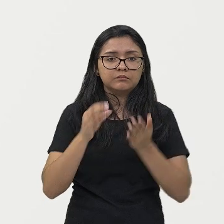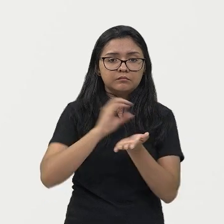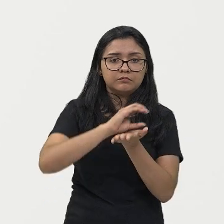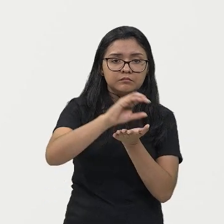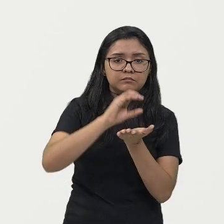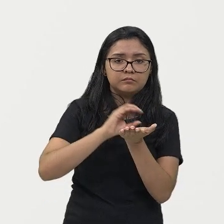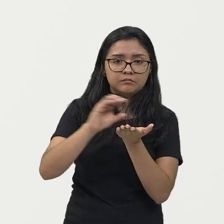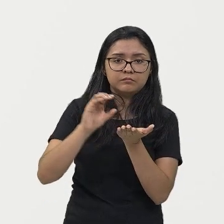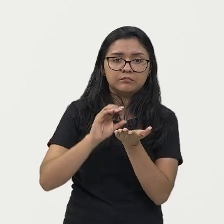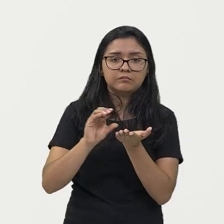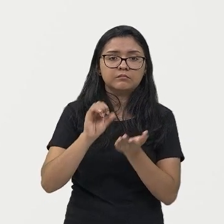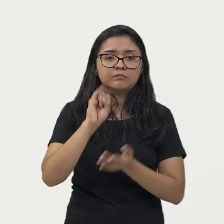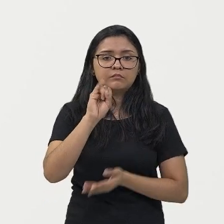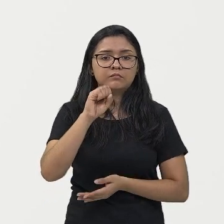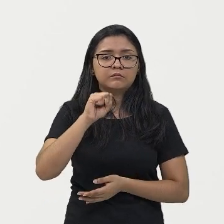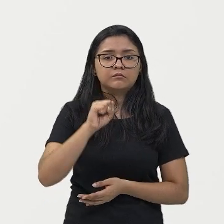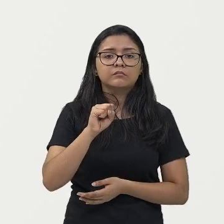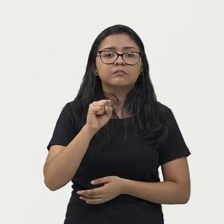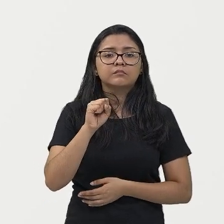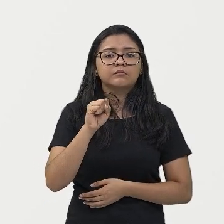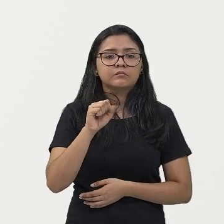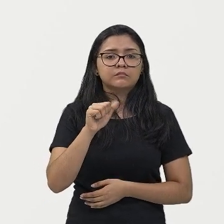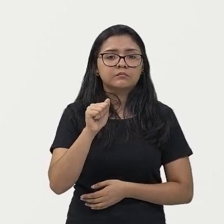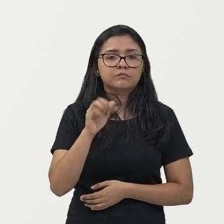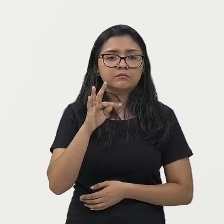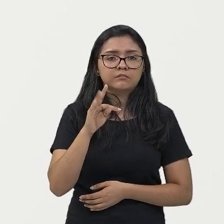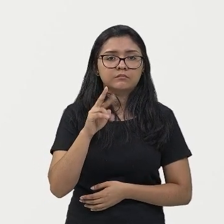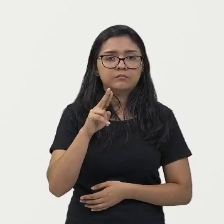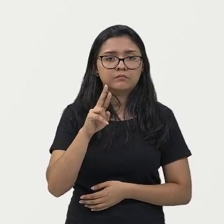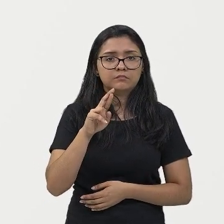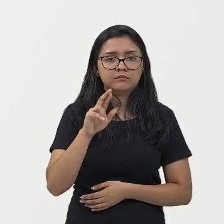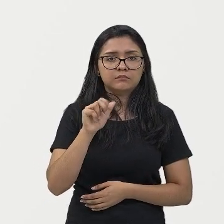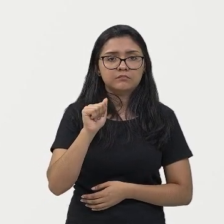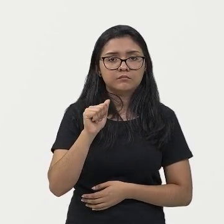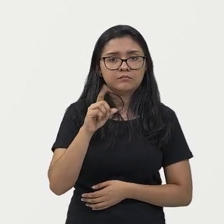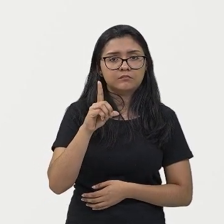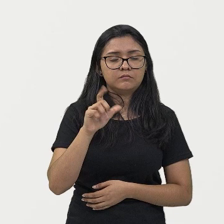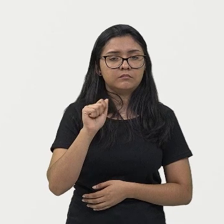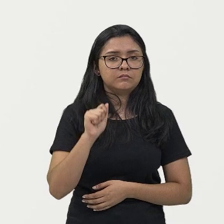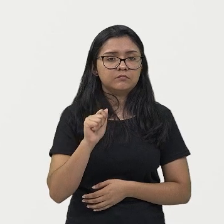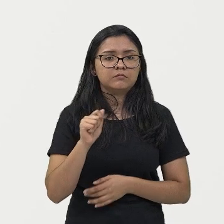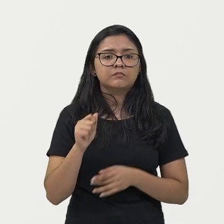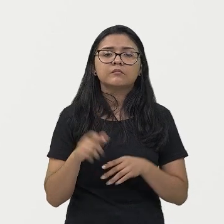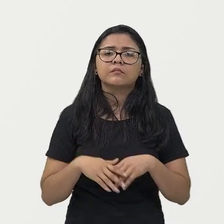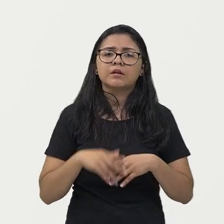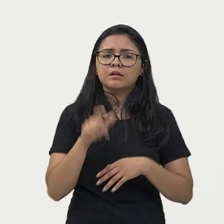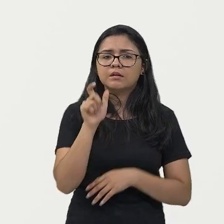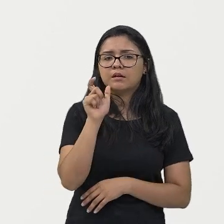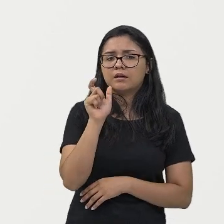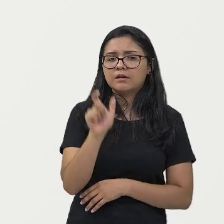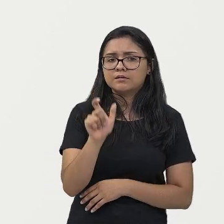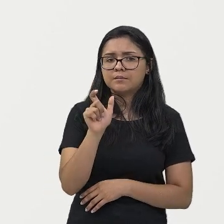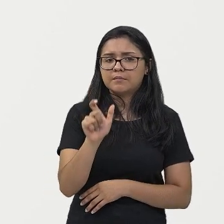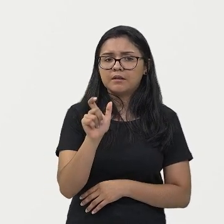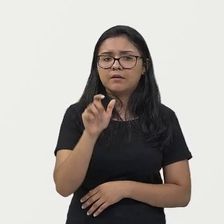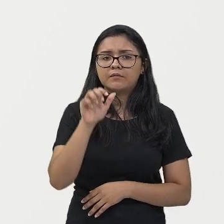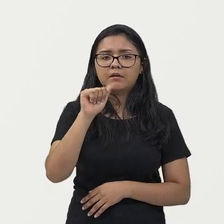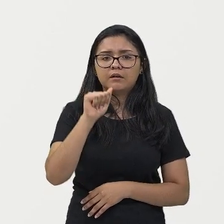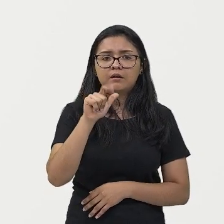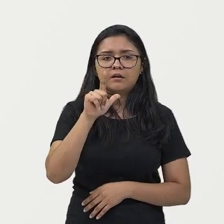ramificada, insaturada e homogênea. Essa palavra alicíclica, ela